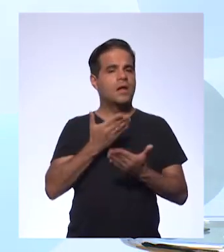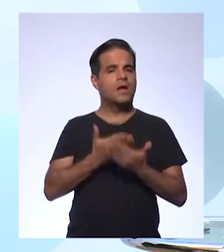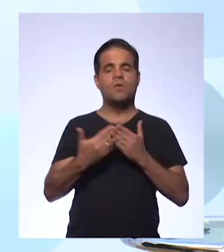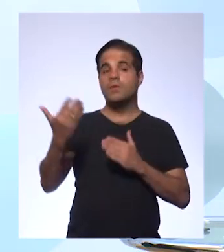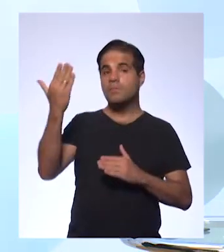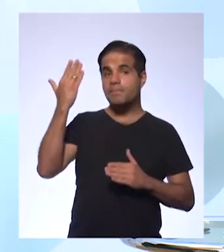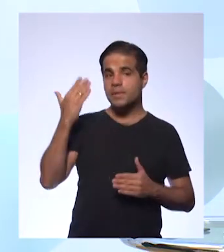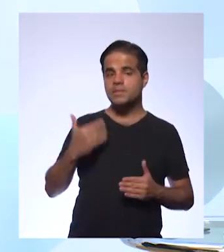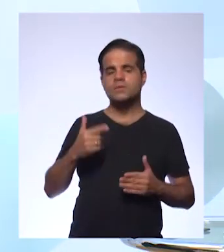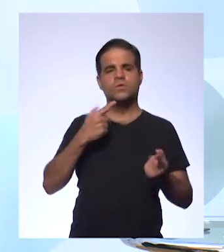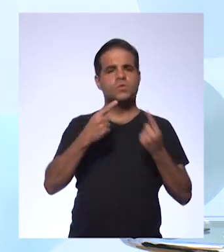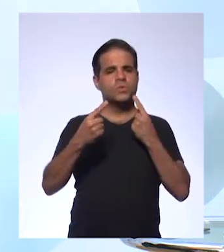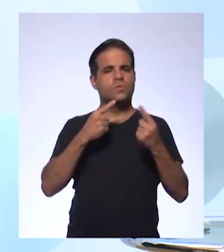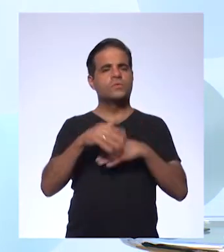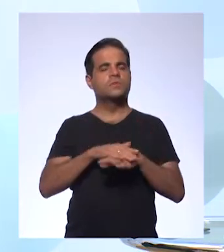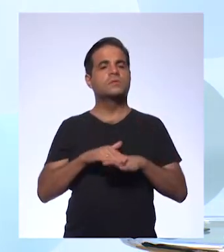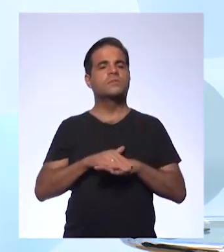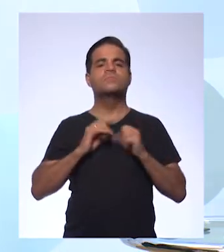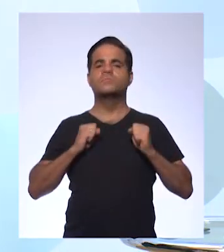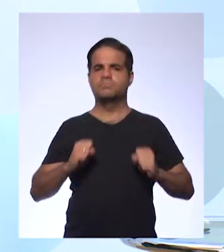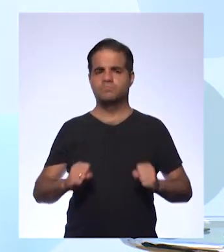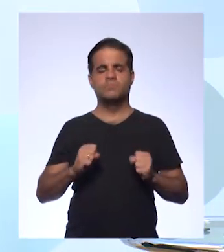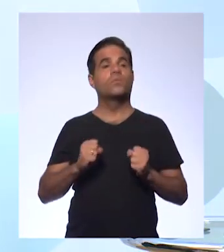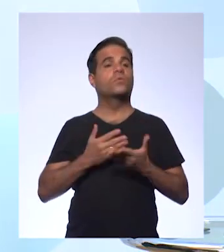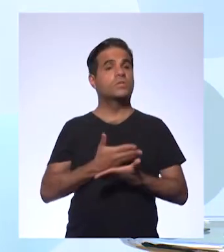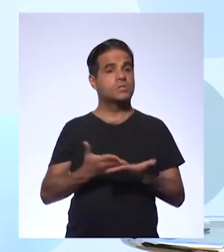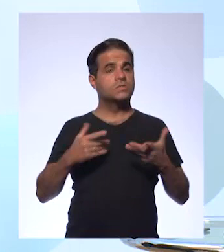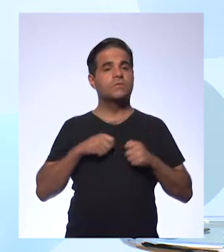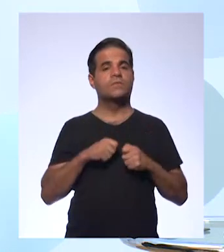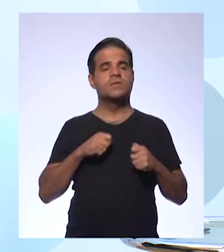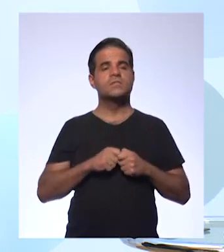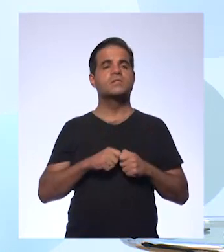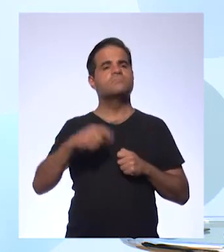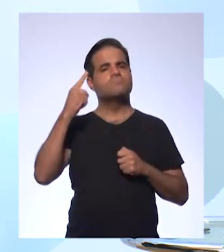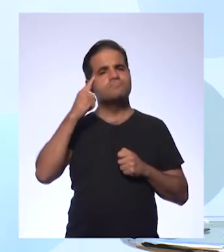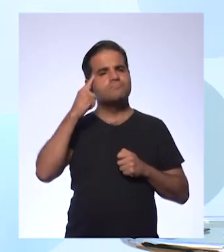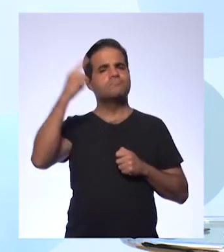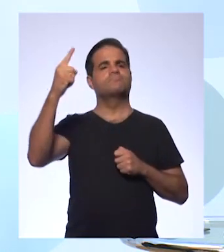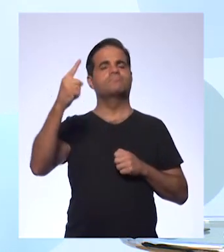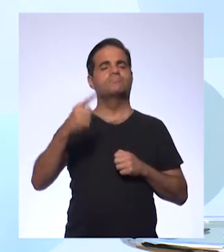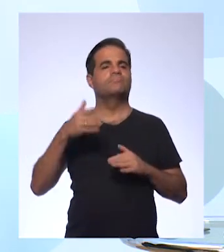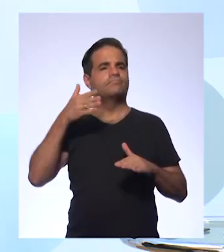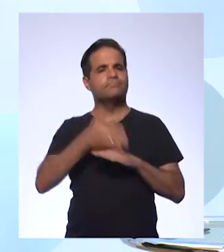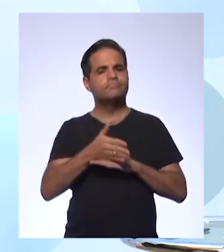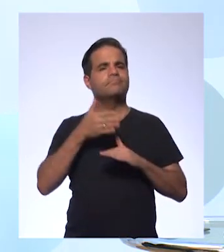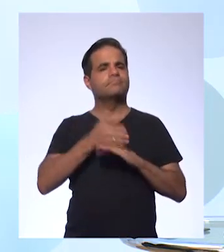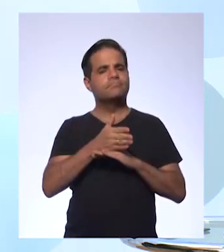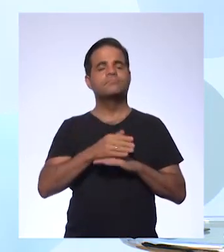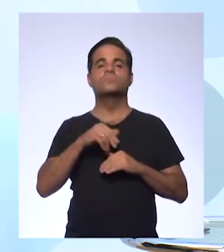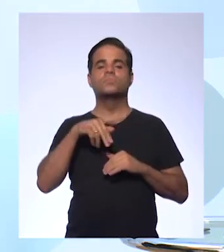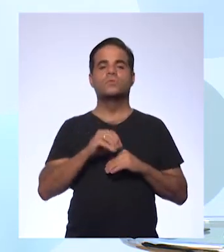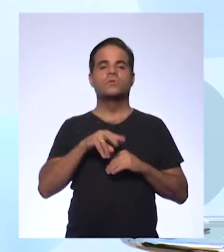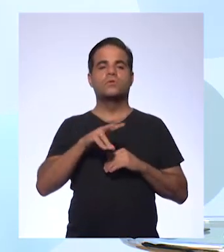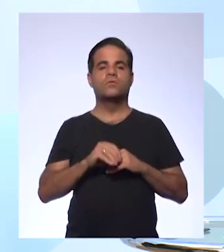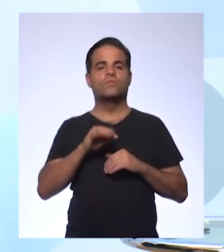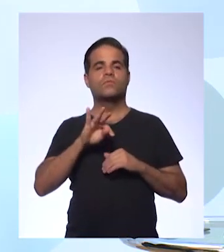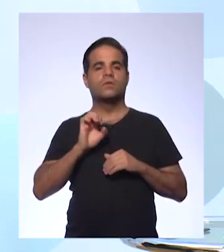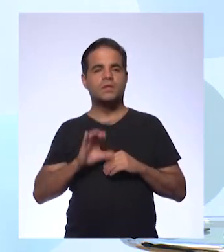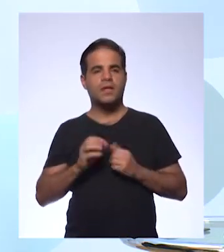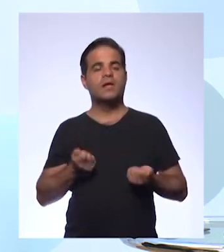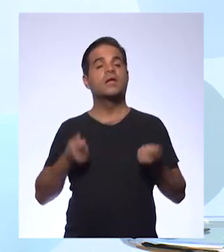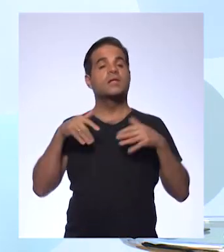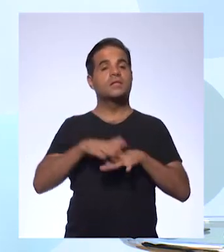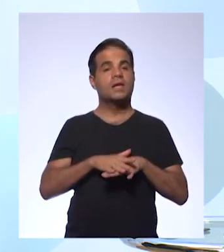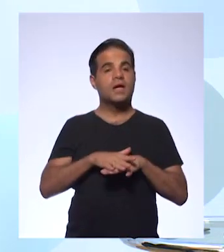passada, você pode ainda fazer lá a intenção de participar do Novotec integrado ao